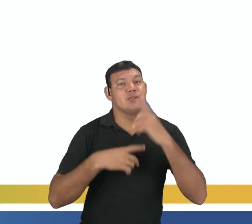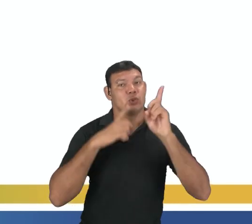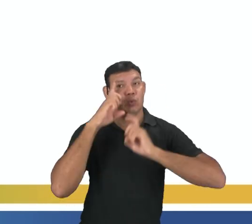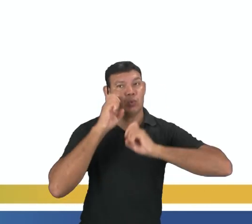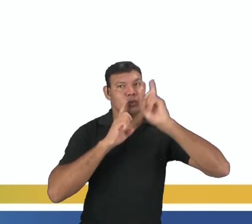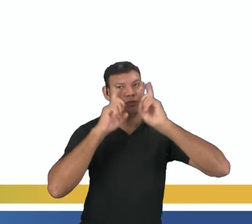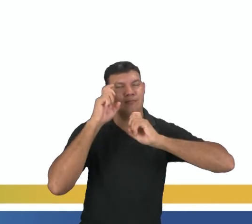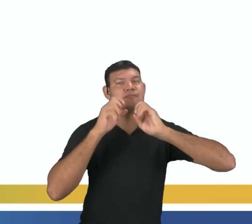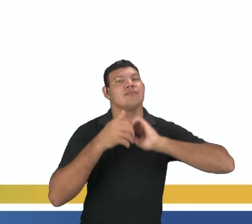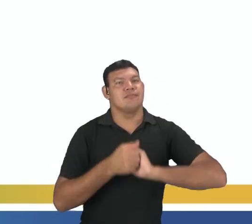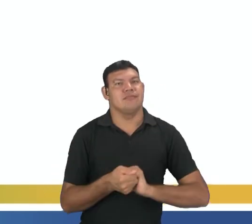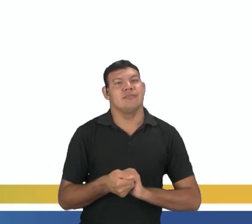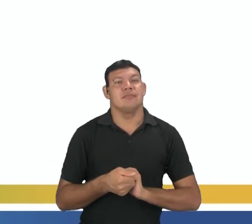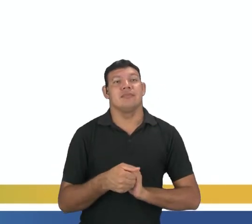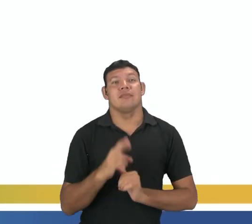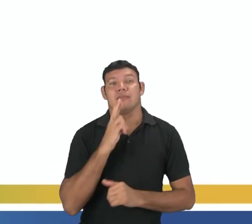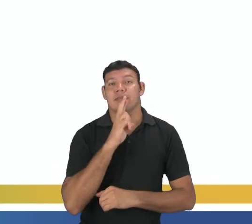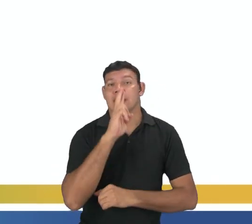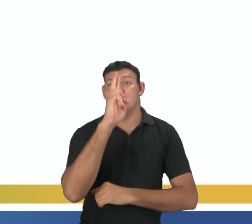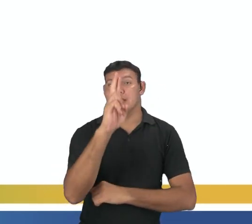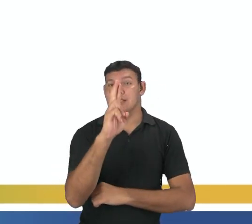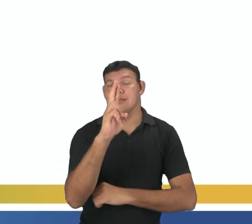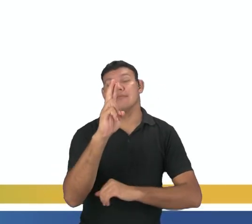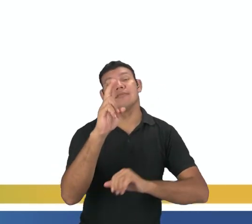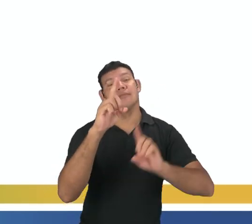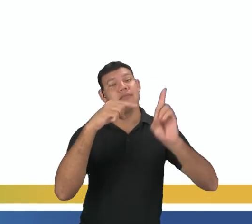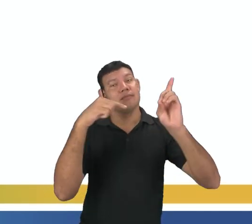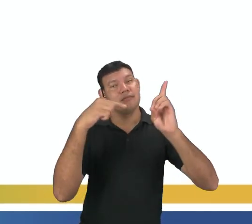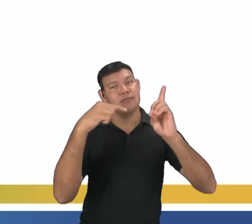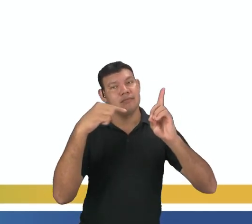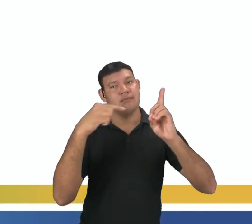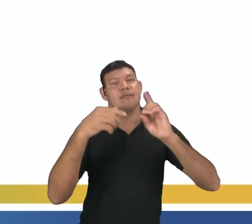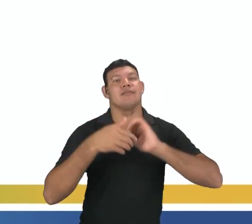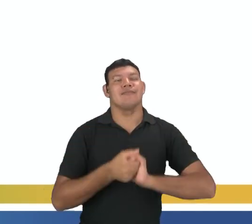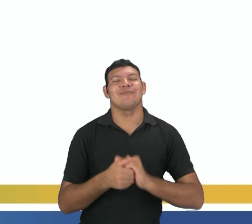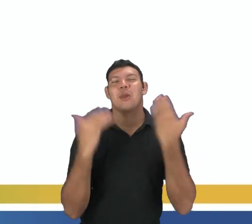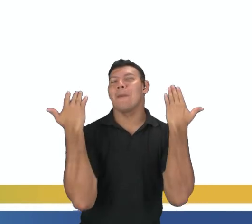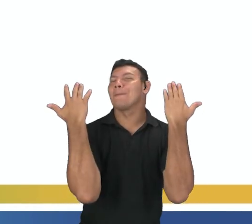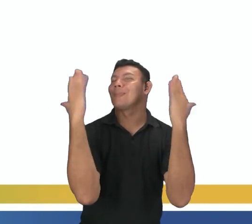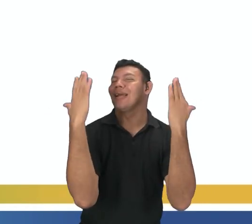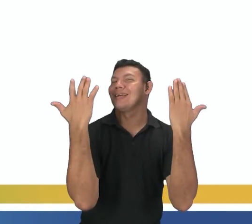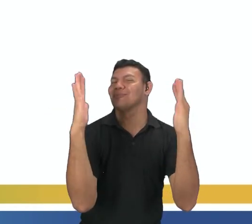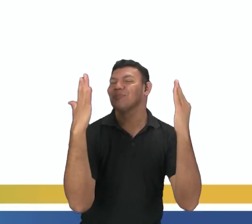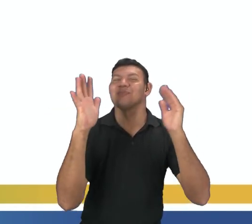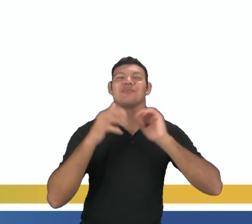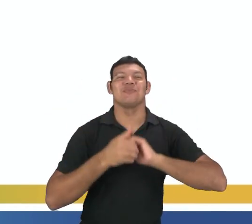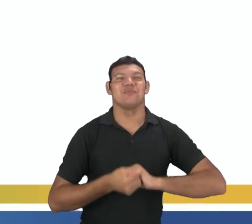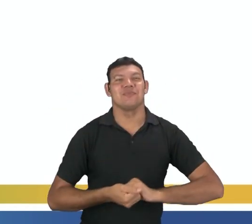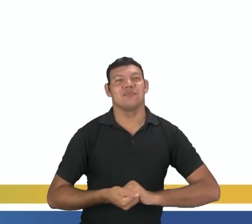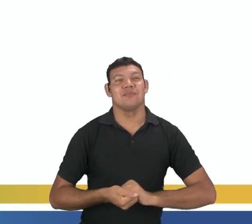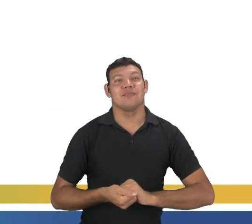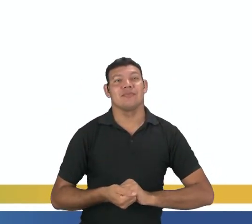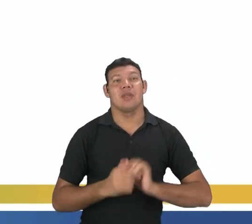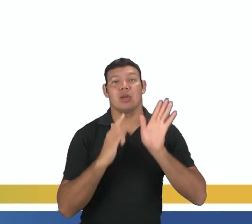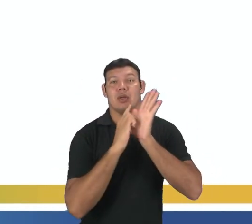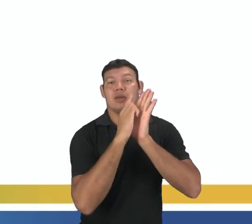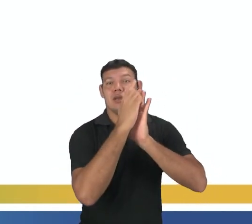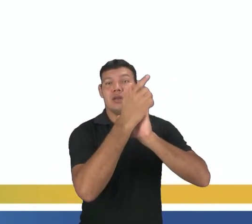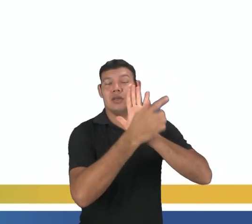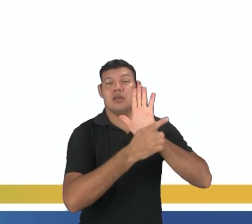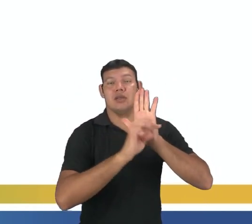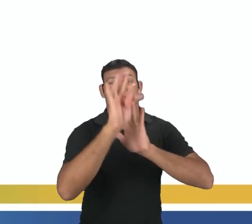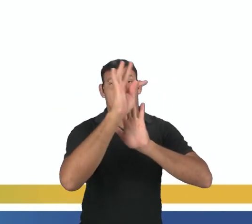certinho? Então, só pode ser a letra D. Muito bem. O gênero